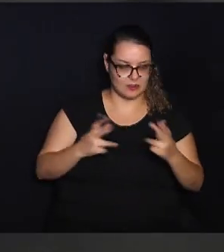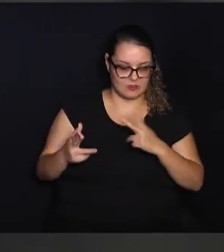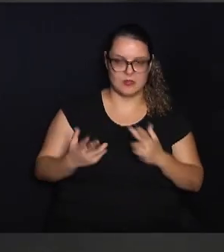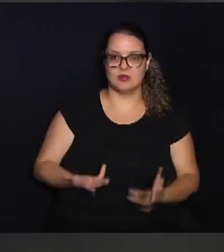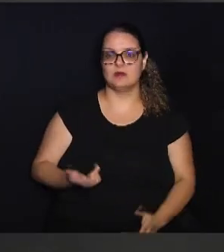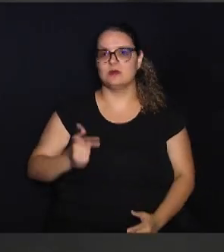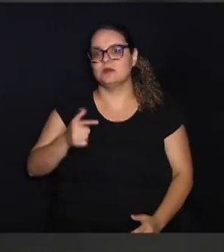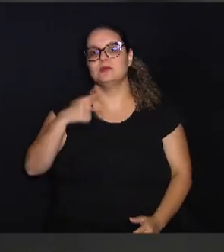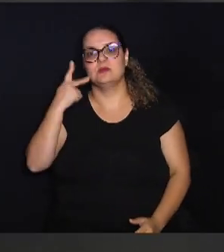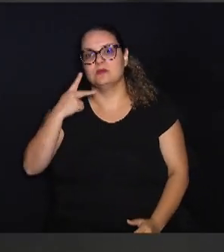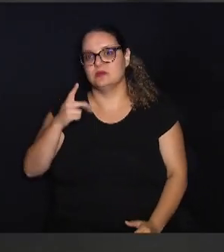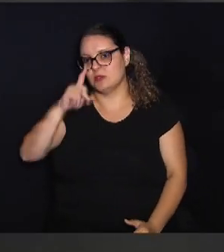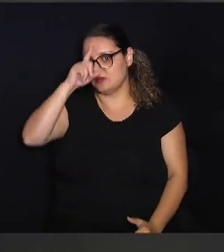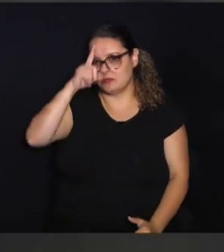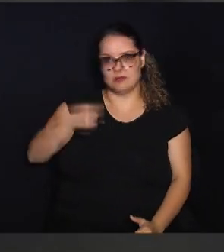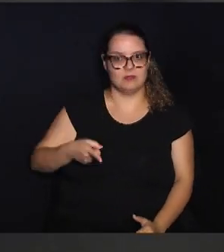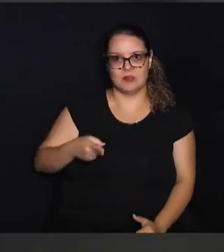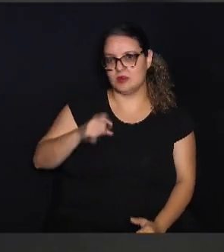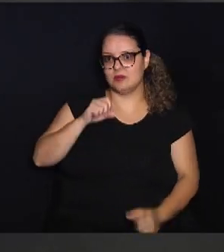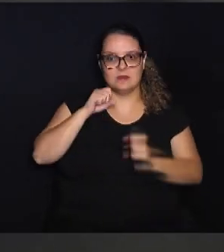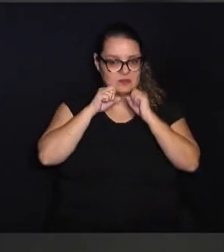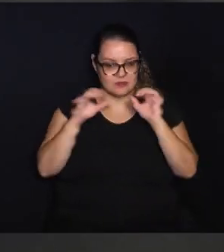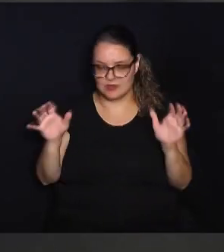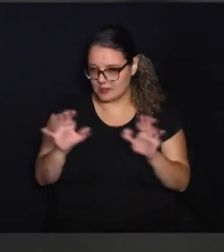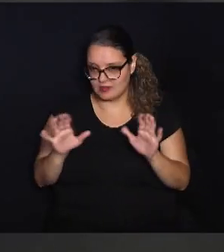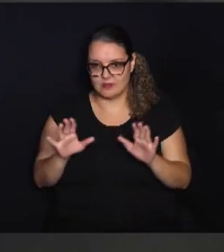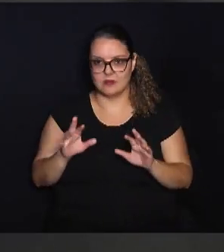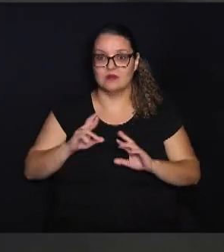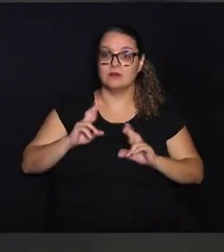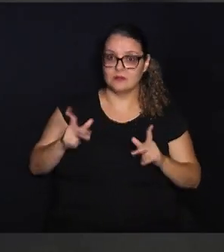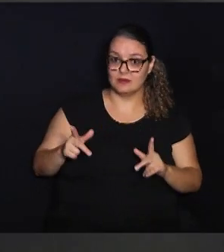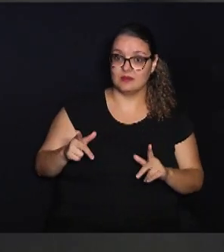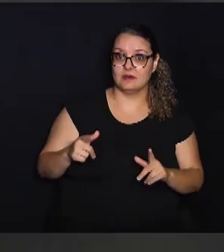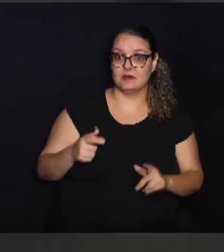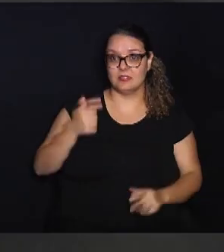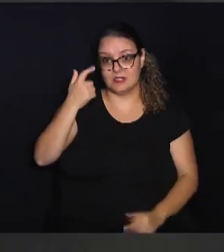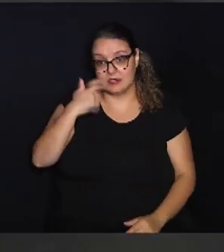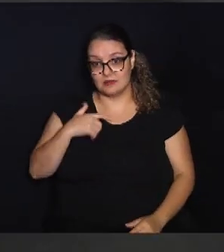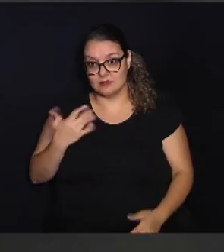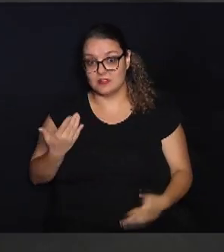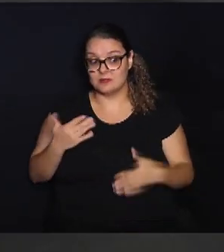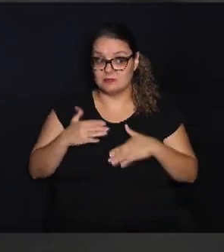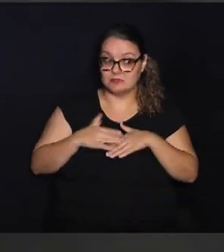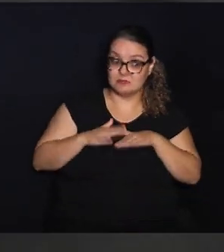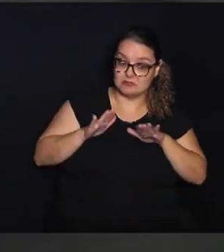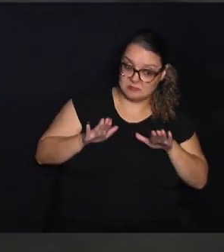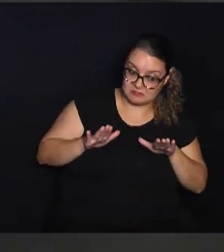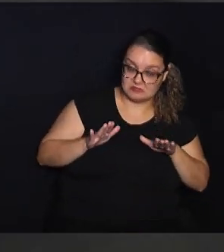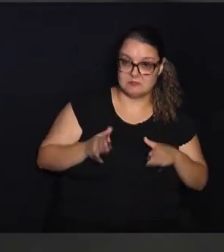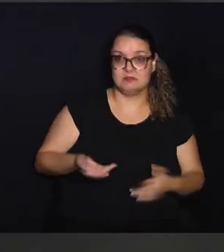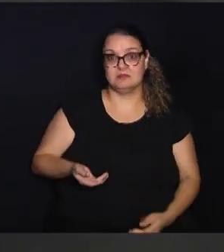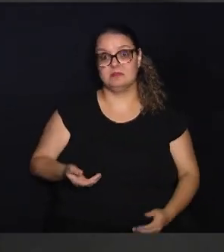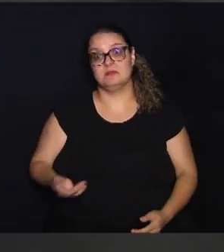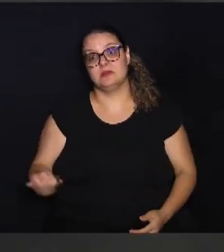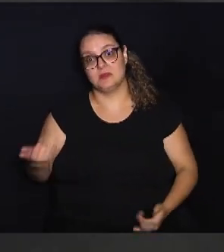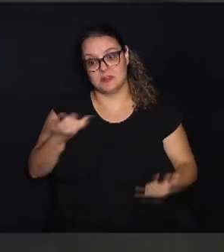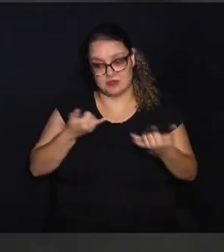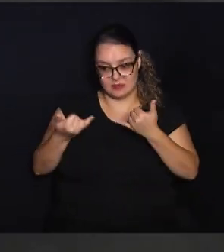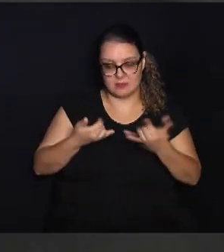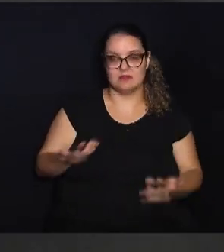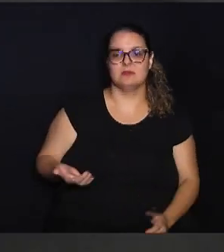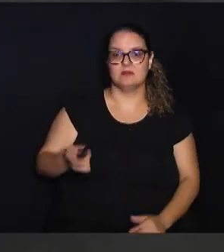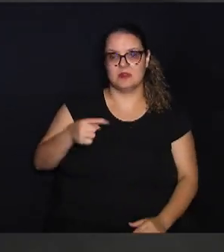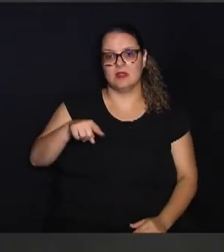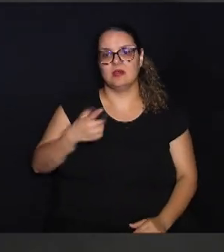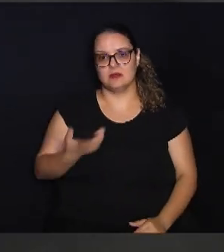tem um vereador que manda no assessor, nada disso. Pelo contrário, às vezes até eu me coloco numa posição assim, para que eles